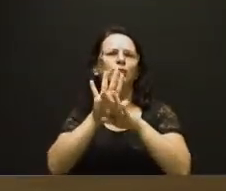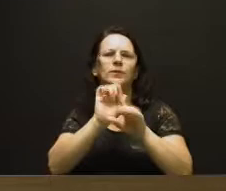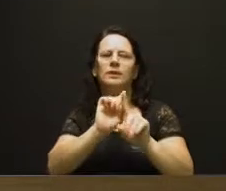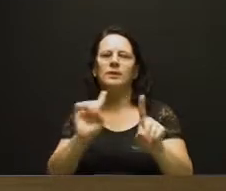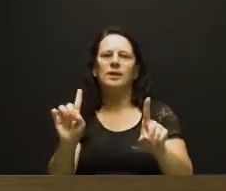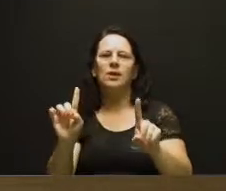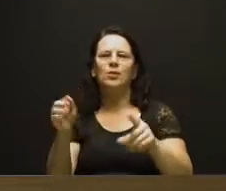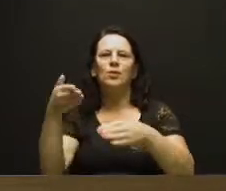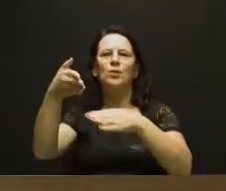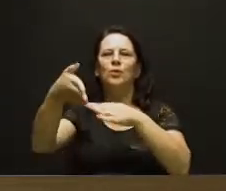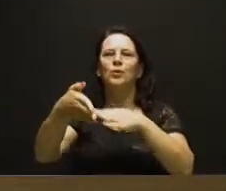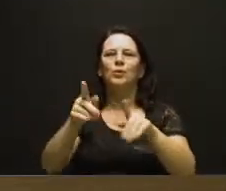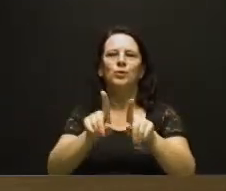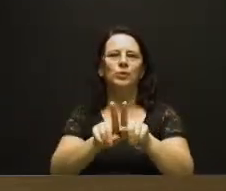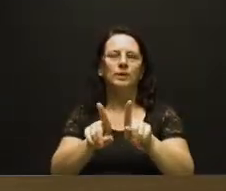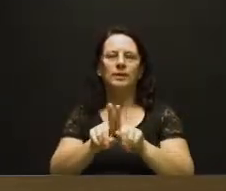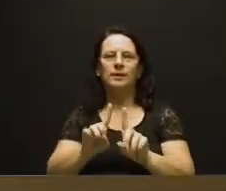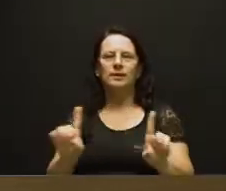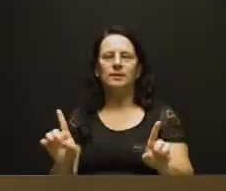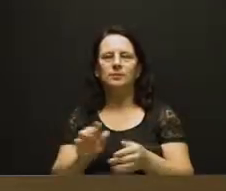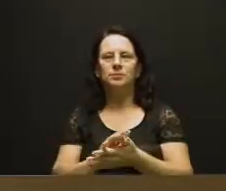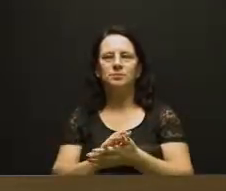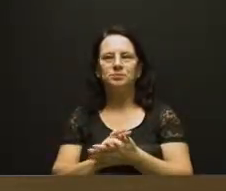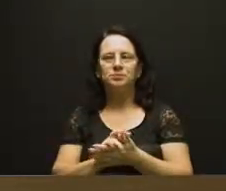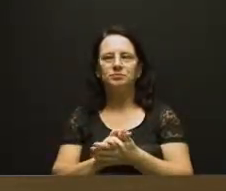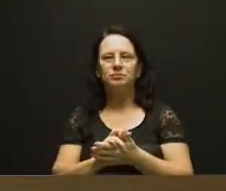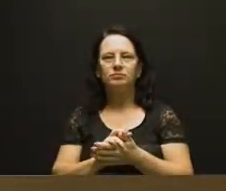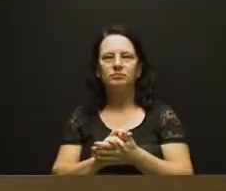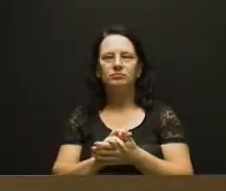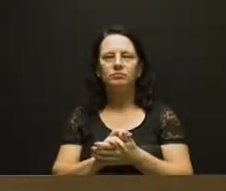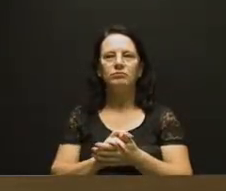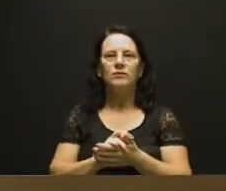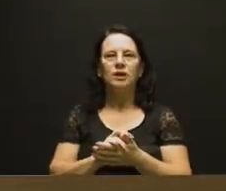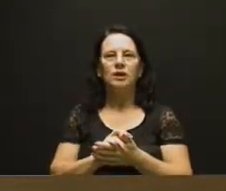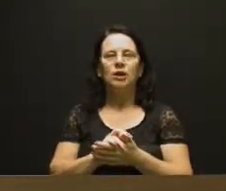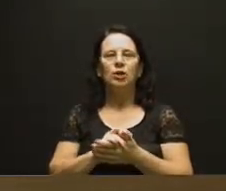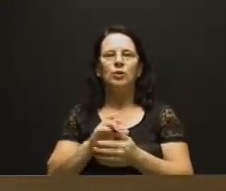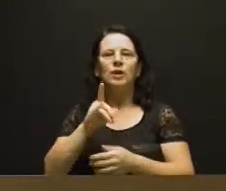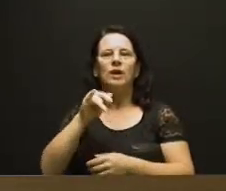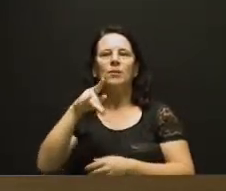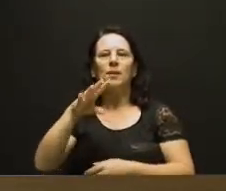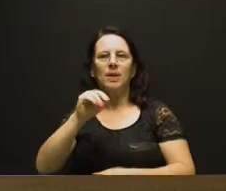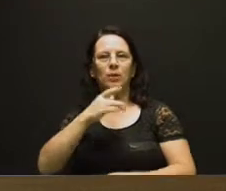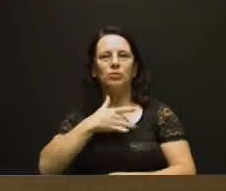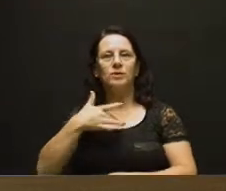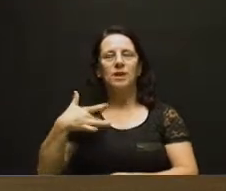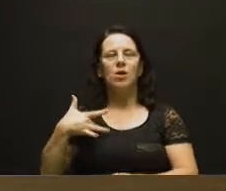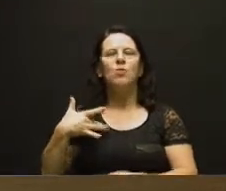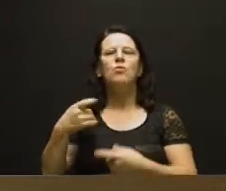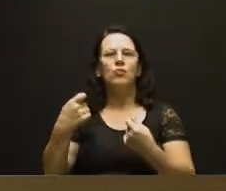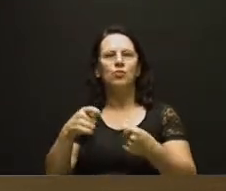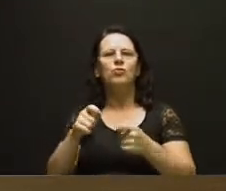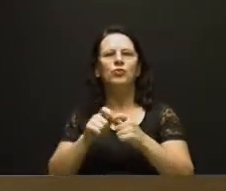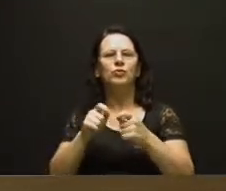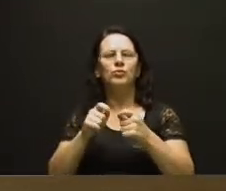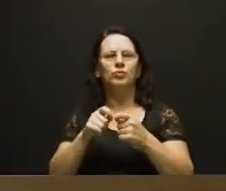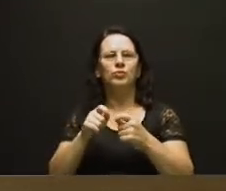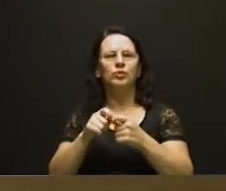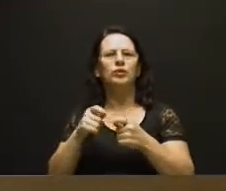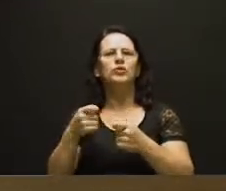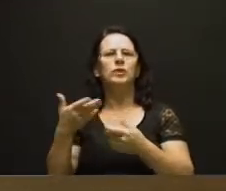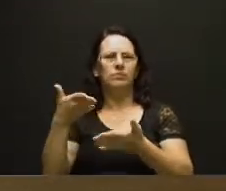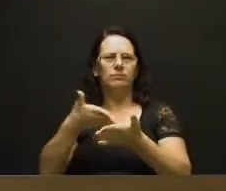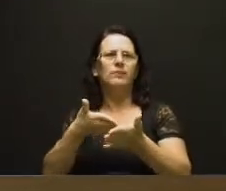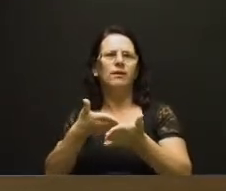não vejo só retrocesso com o equipamento de saúde a qual ela precisa fazer o tratamento dela na maioria